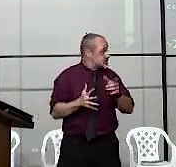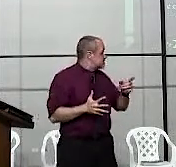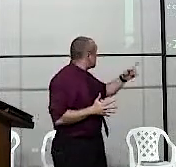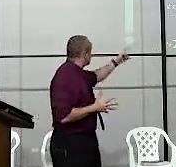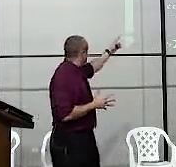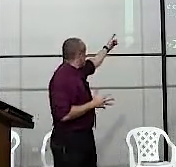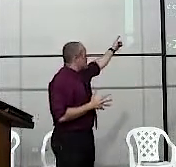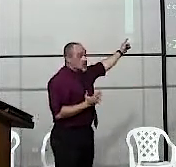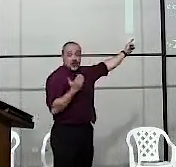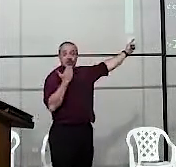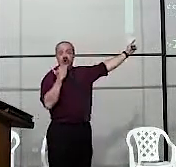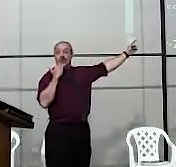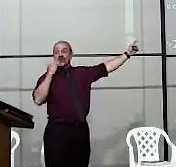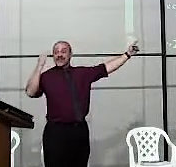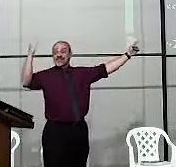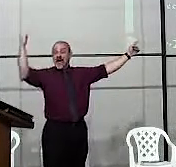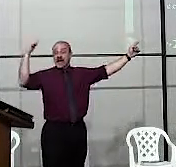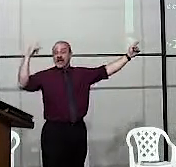mãos,